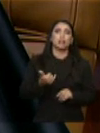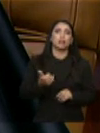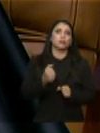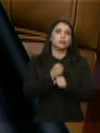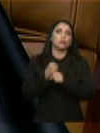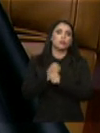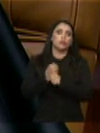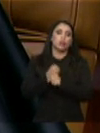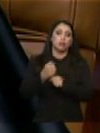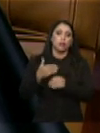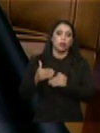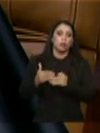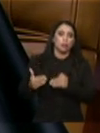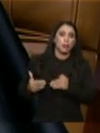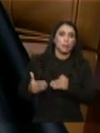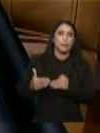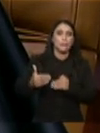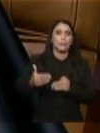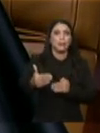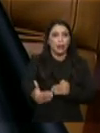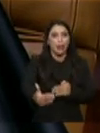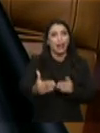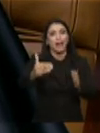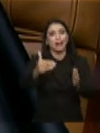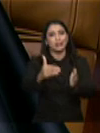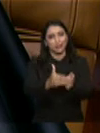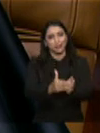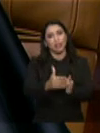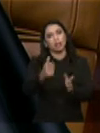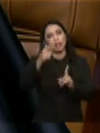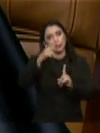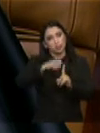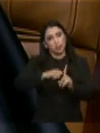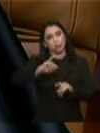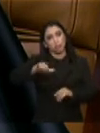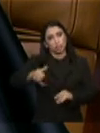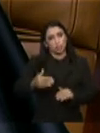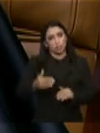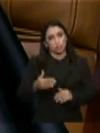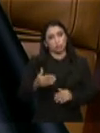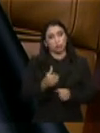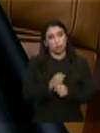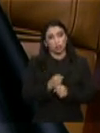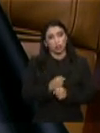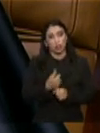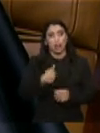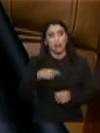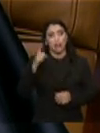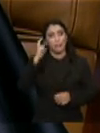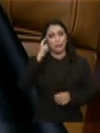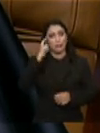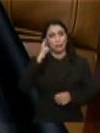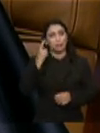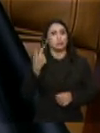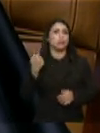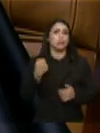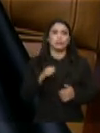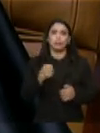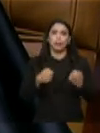efeitos prospectivos para janeiro do próximo ano. Creio não ser adequado equiparar, sem um